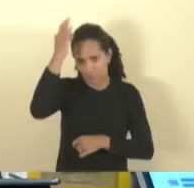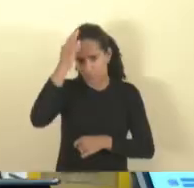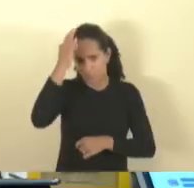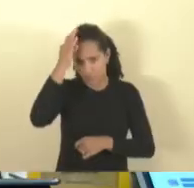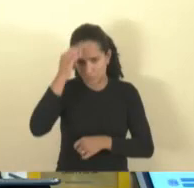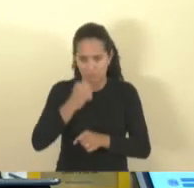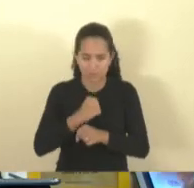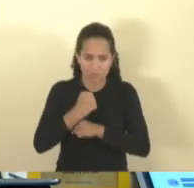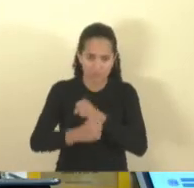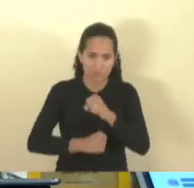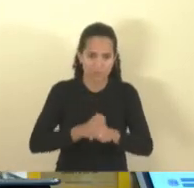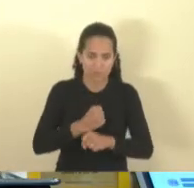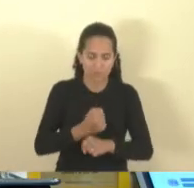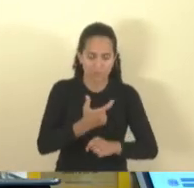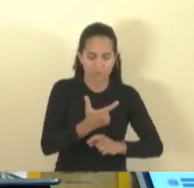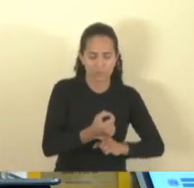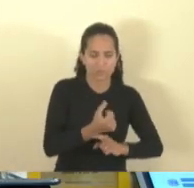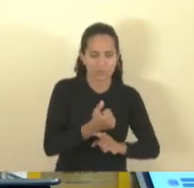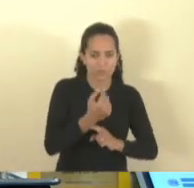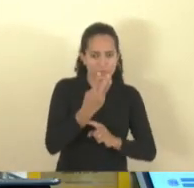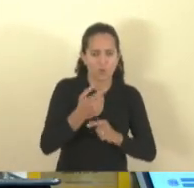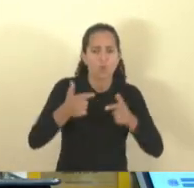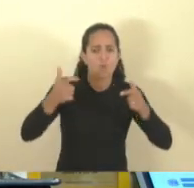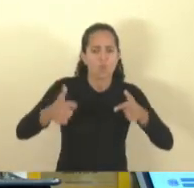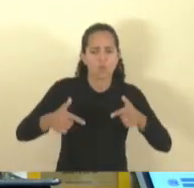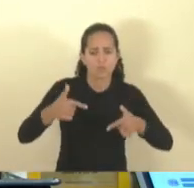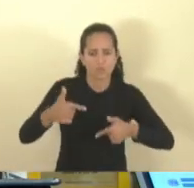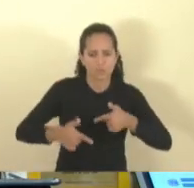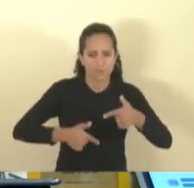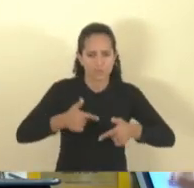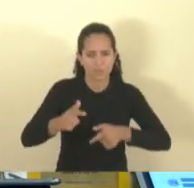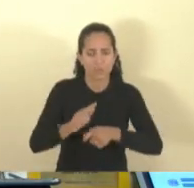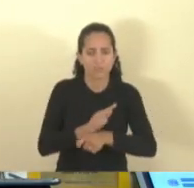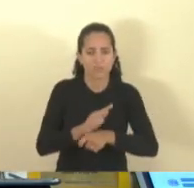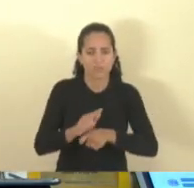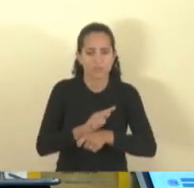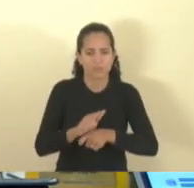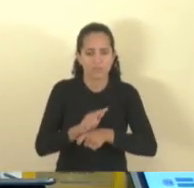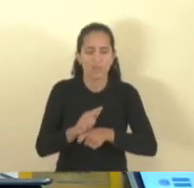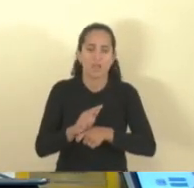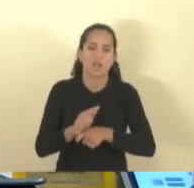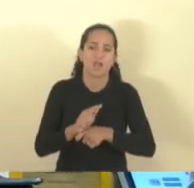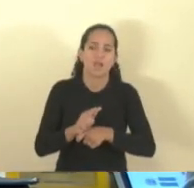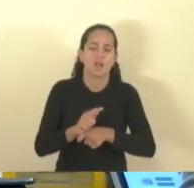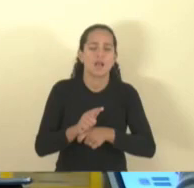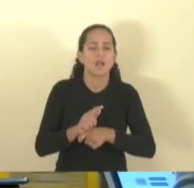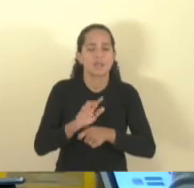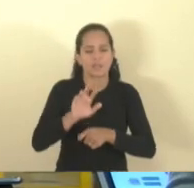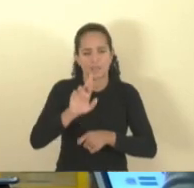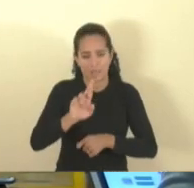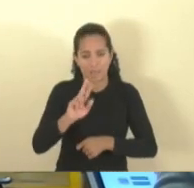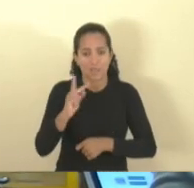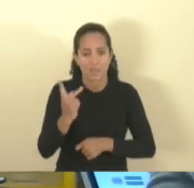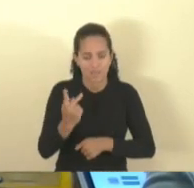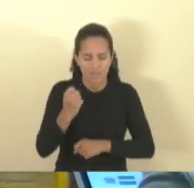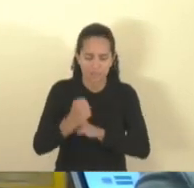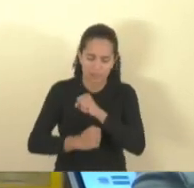desde 2013. Lotada na Secretaria de Gestão de e Recursos Humanos desde